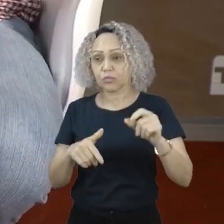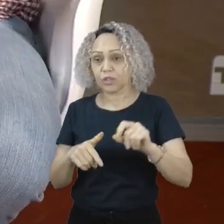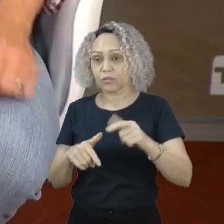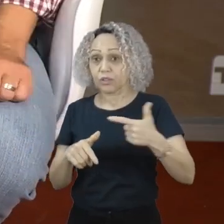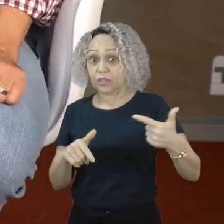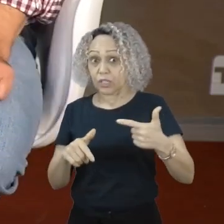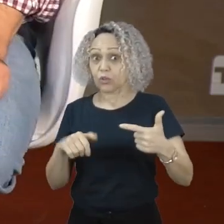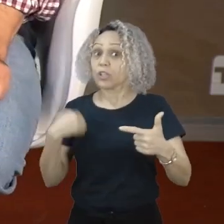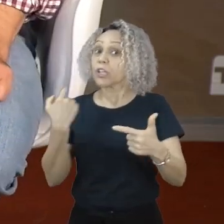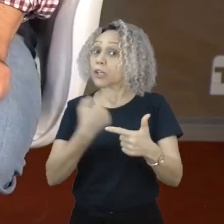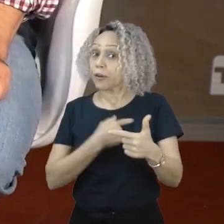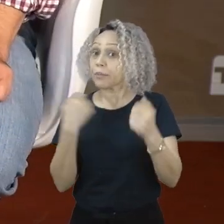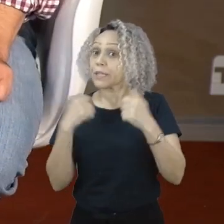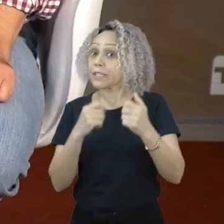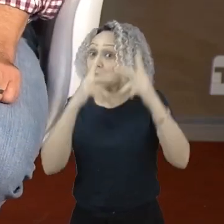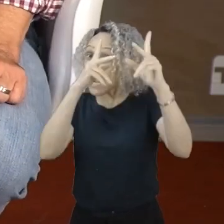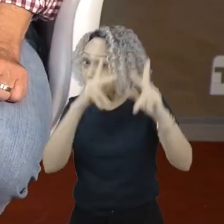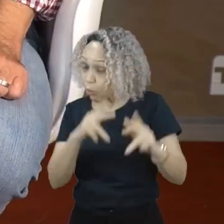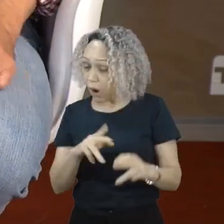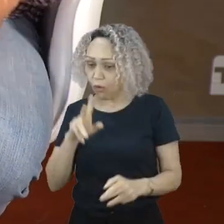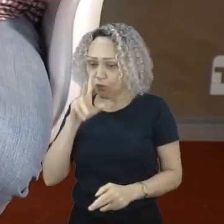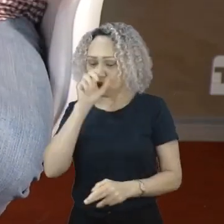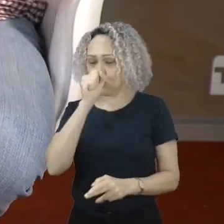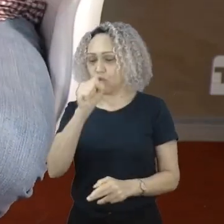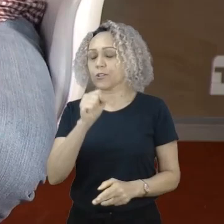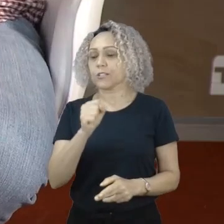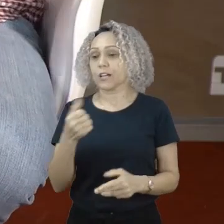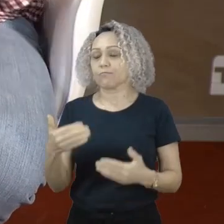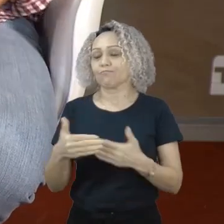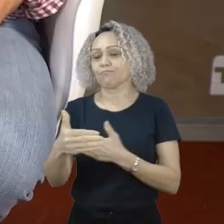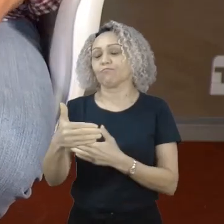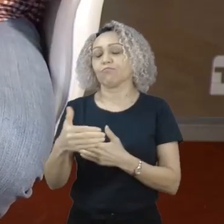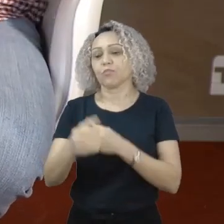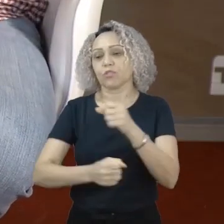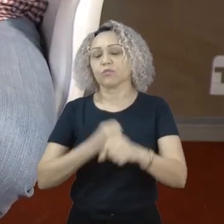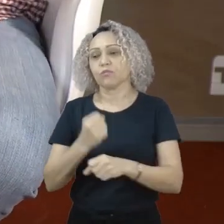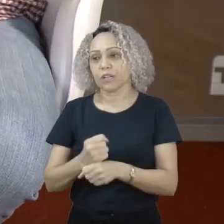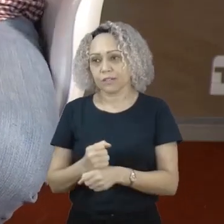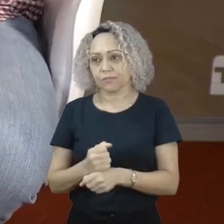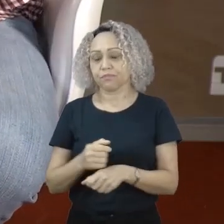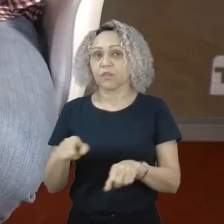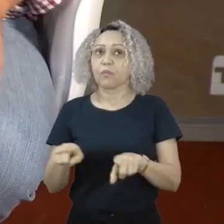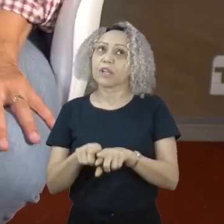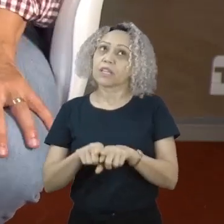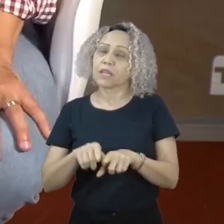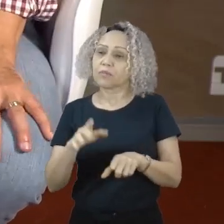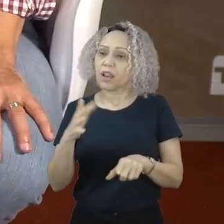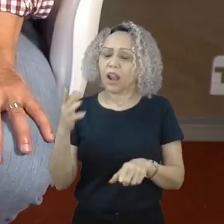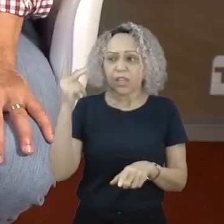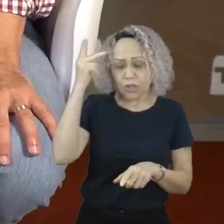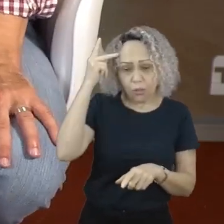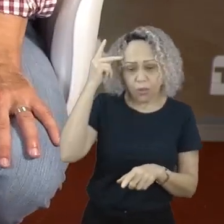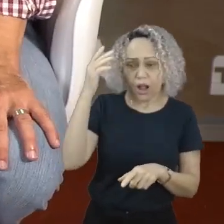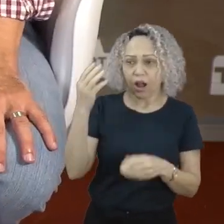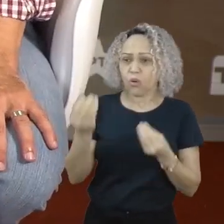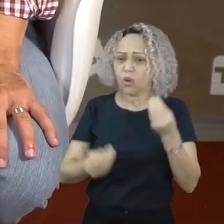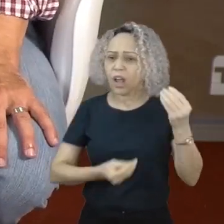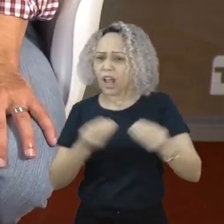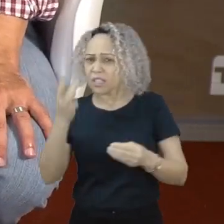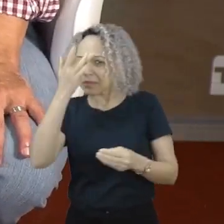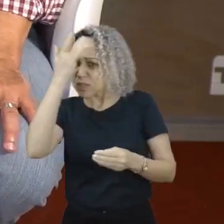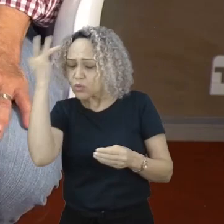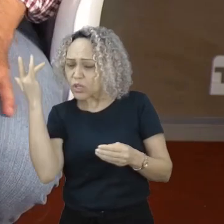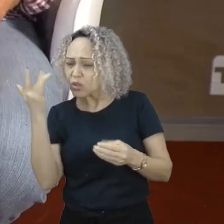eu percebo lá em São Paulo, quando rodo em São Paulo, de que mudou o humor em relação ao PT, mudou positivamente o humor em